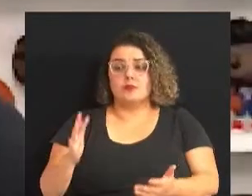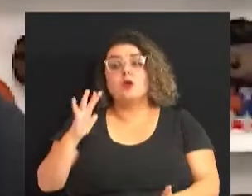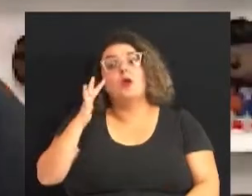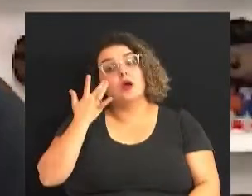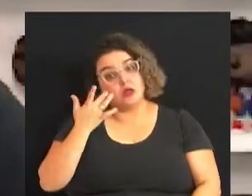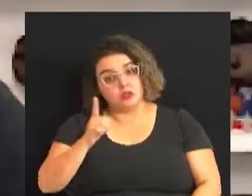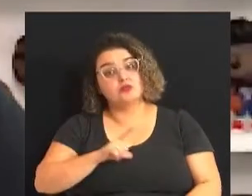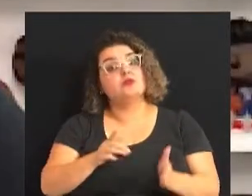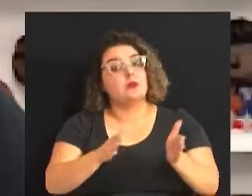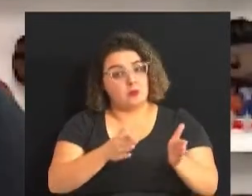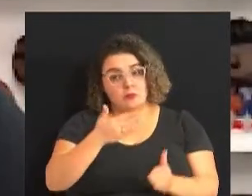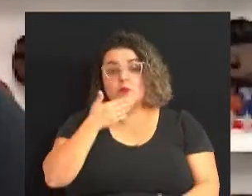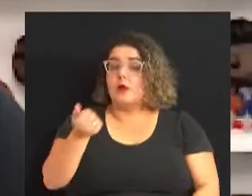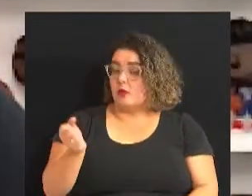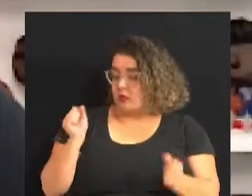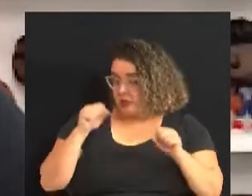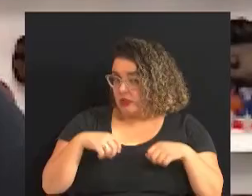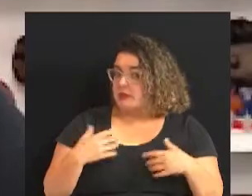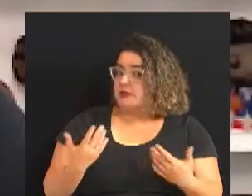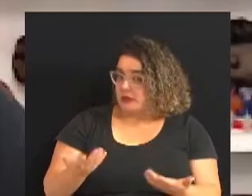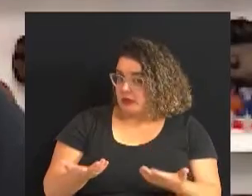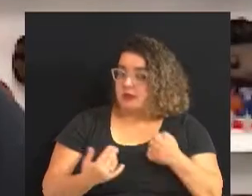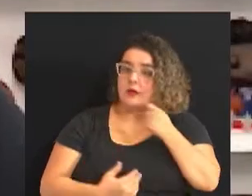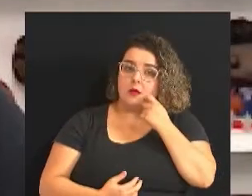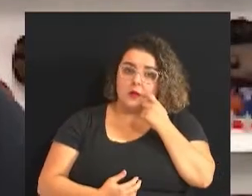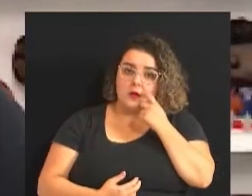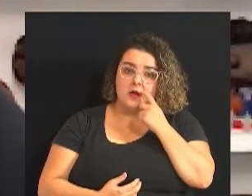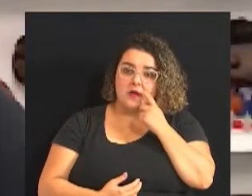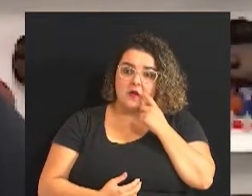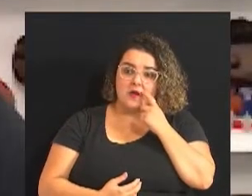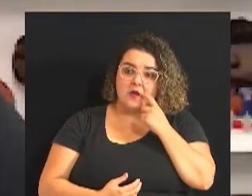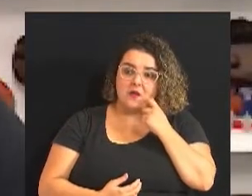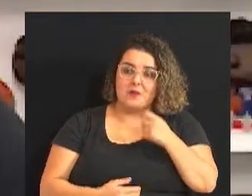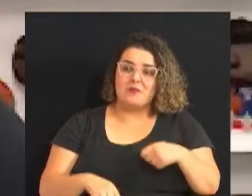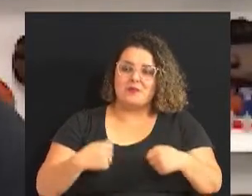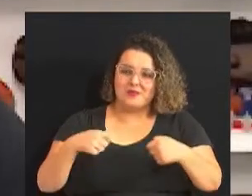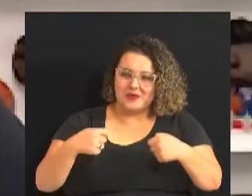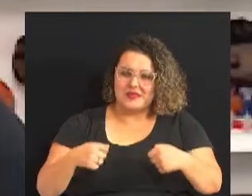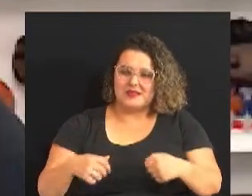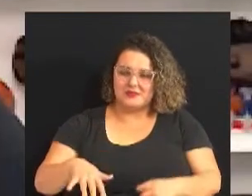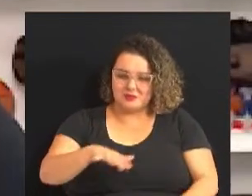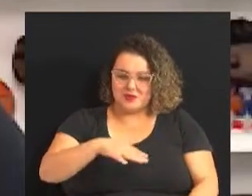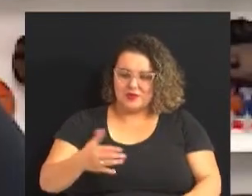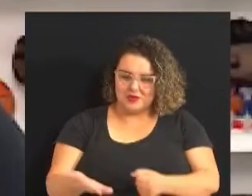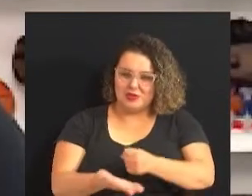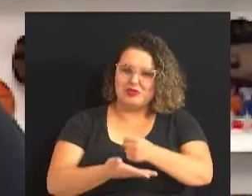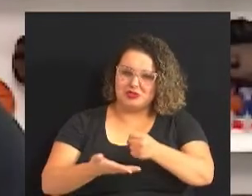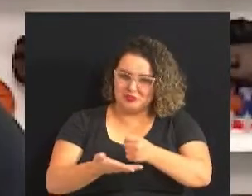momento. Eu acho que precisa mais carinho, principalmente com as categorias de base.